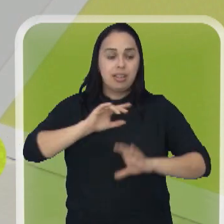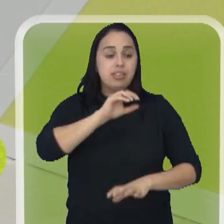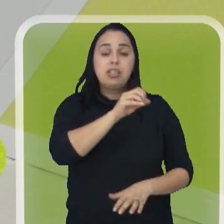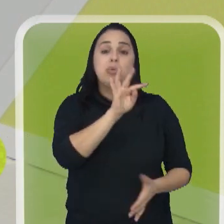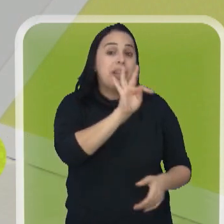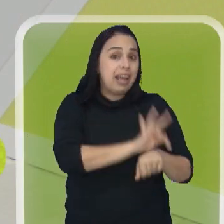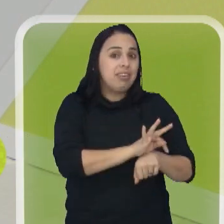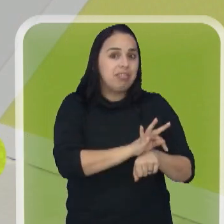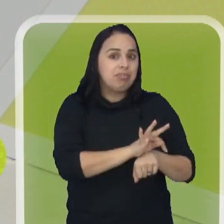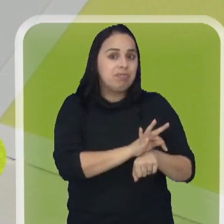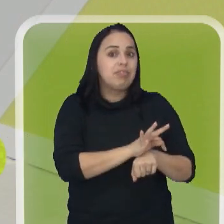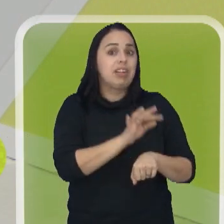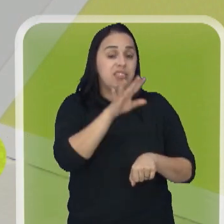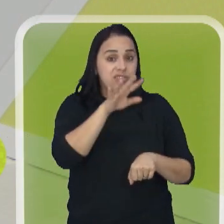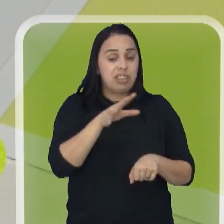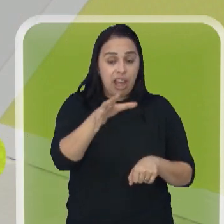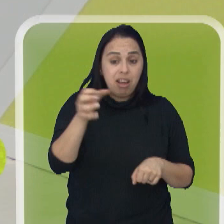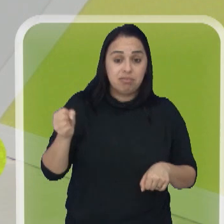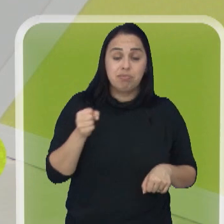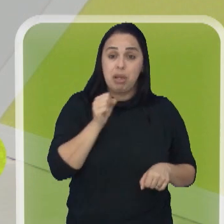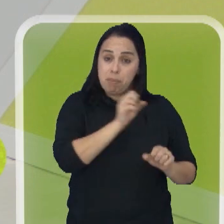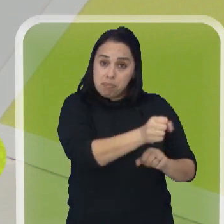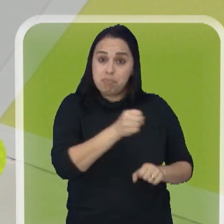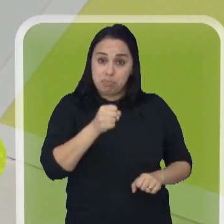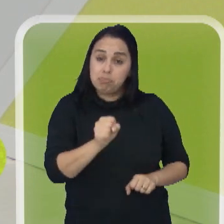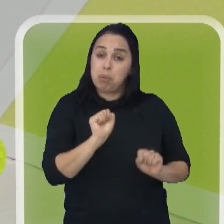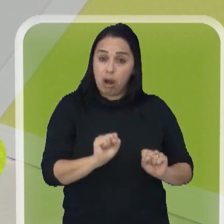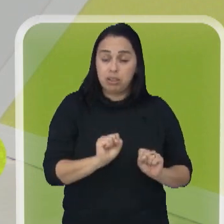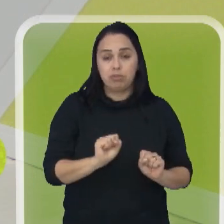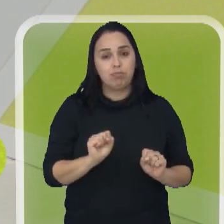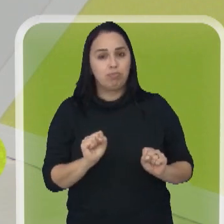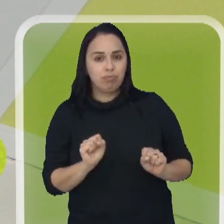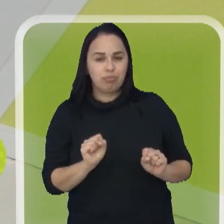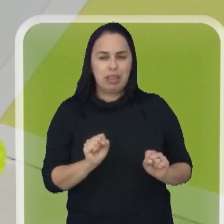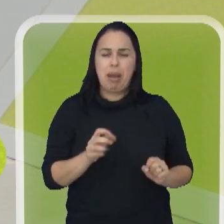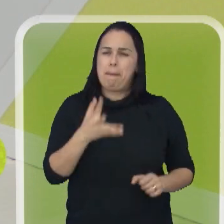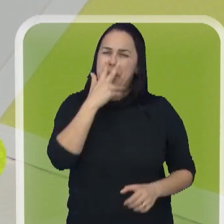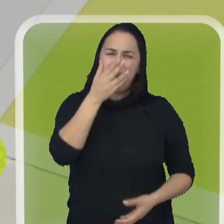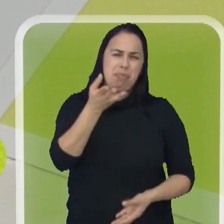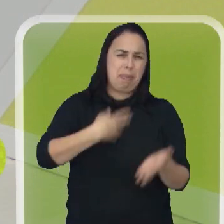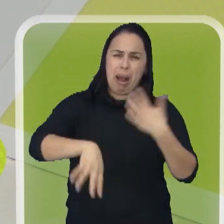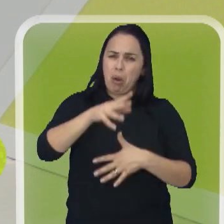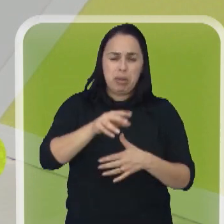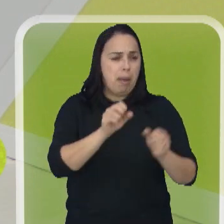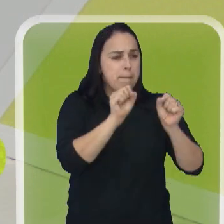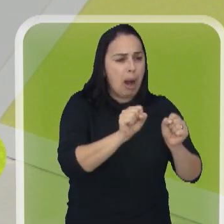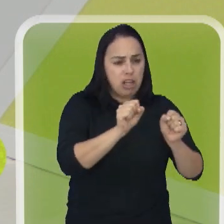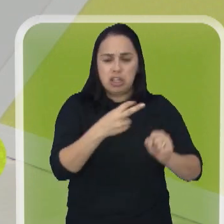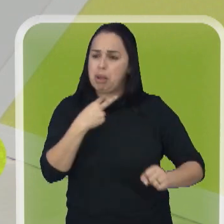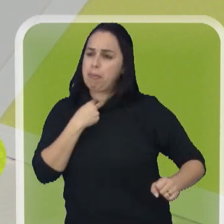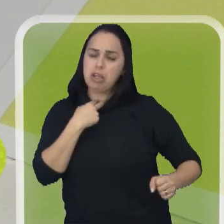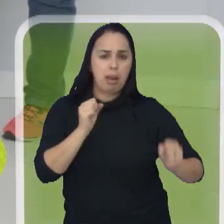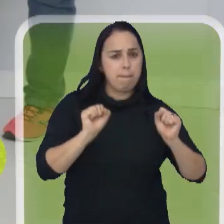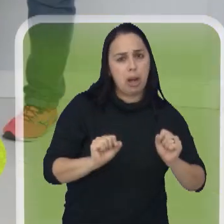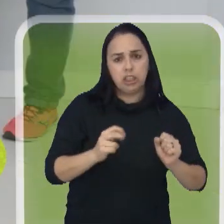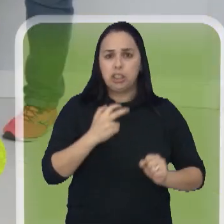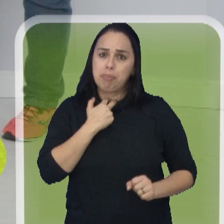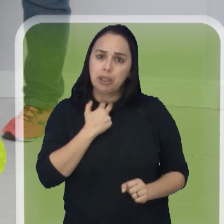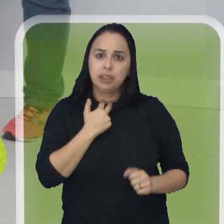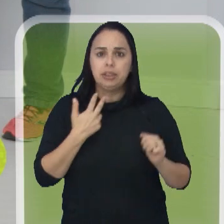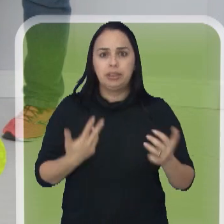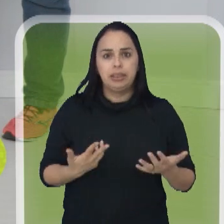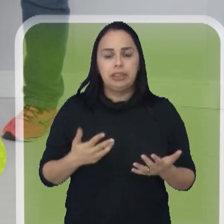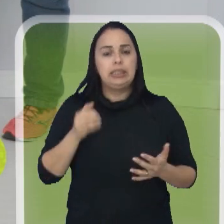quisesse escalar ele para jogar, ele poderia jogar. Ou seja, é uma bagunça danada o que está acontecendo na Superliga. Independente de